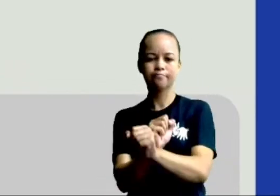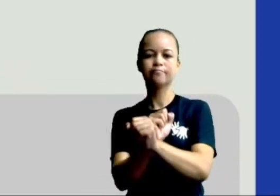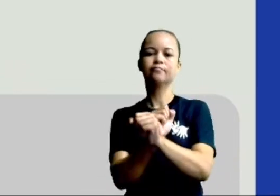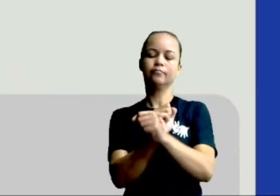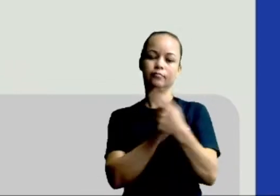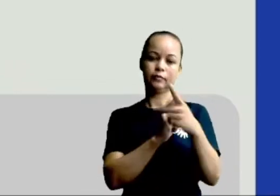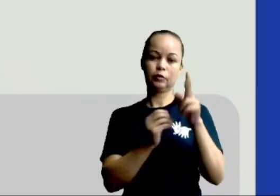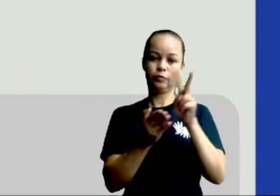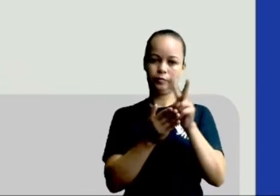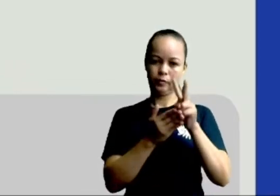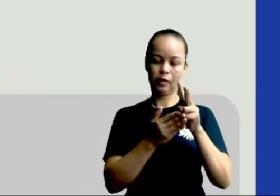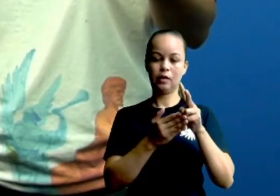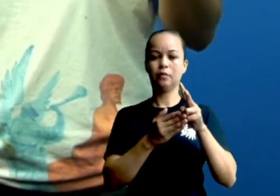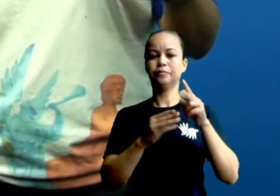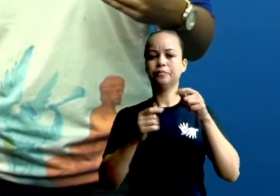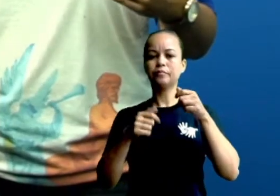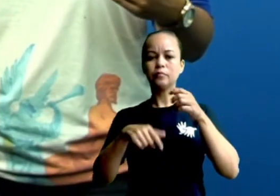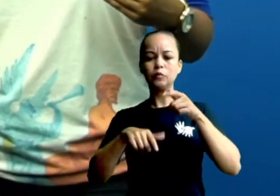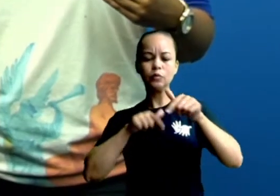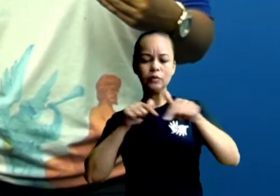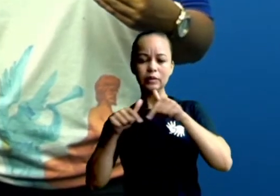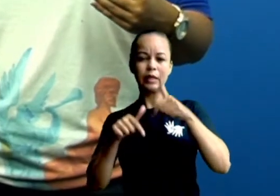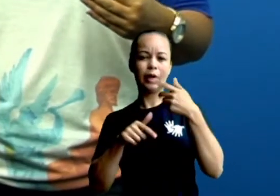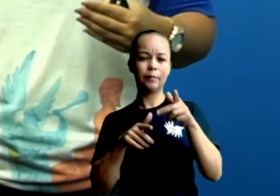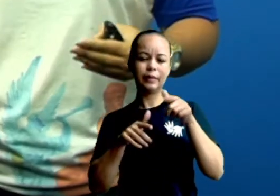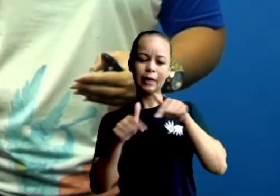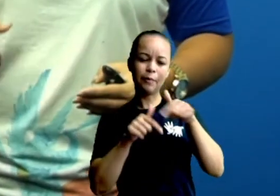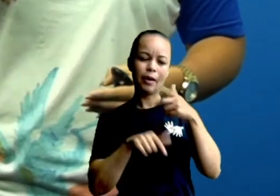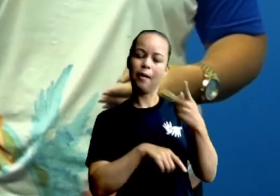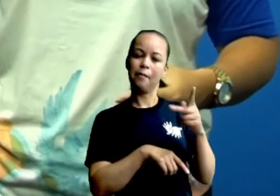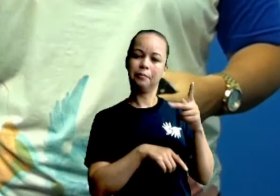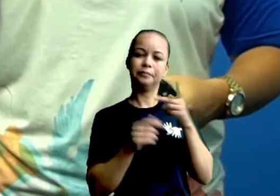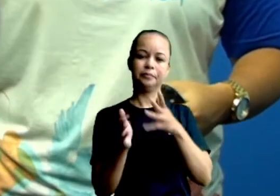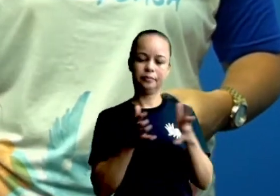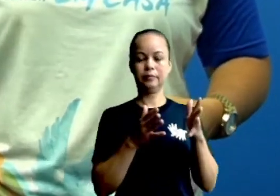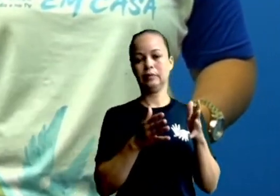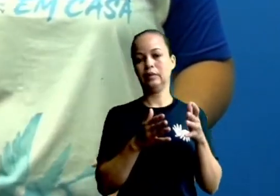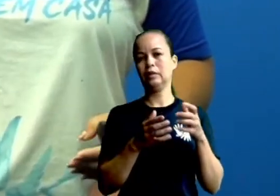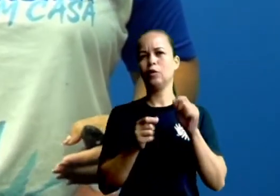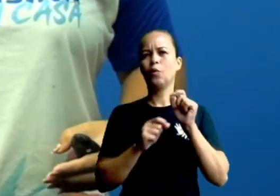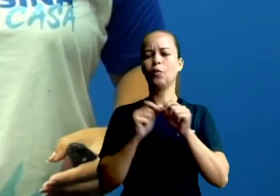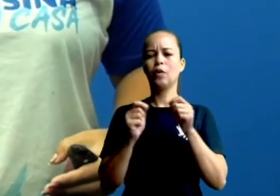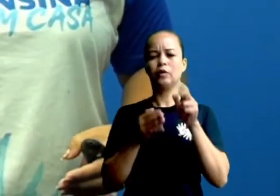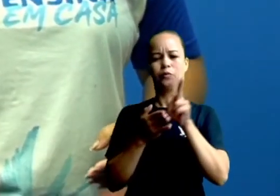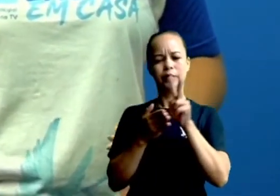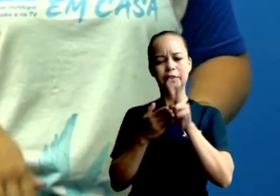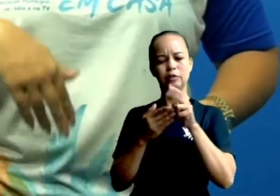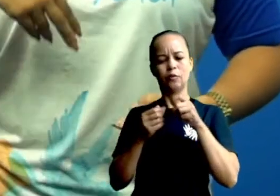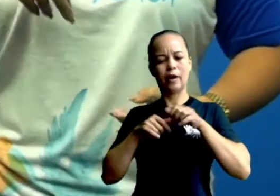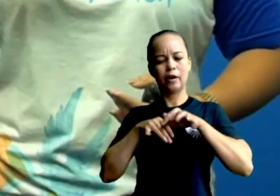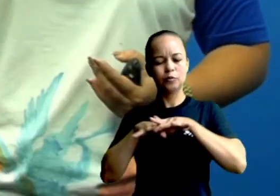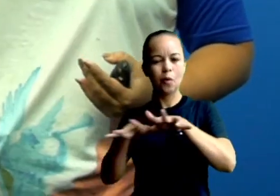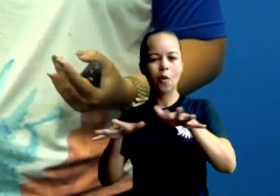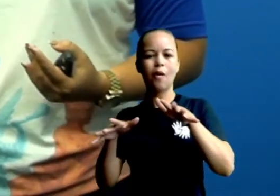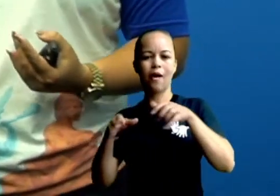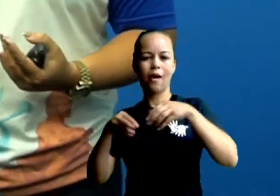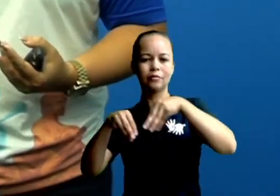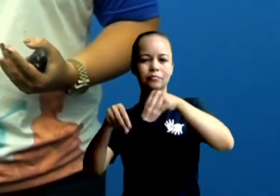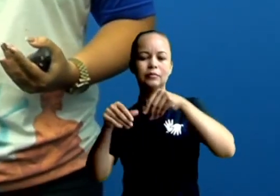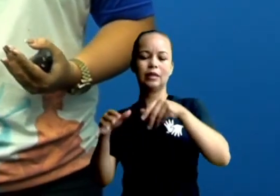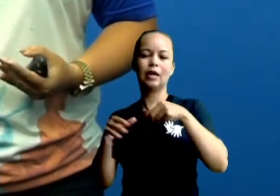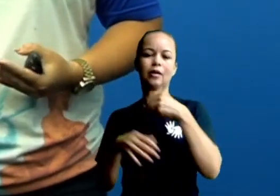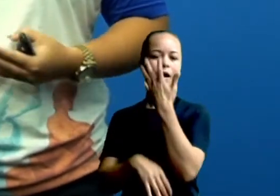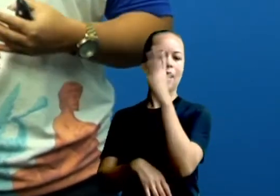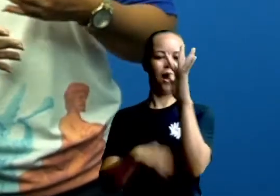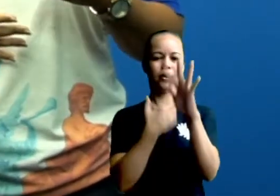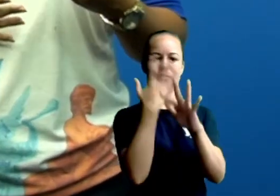mão de obra dos índios para trabalhar para eles, certo? Então, colocava os índios para explorar as terras, colocava os índios para